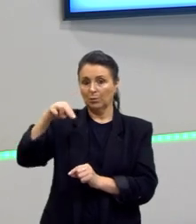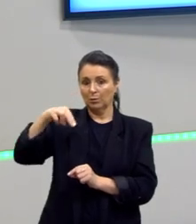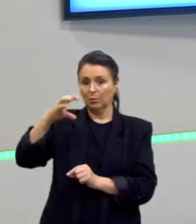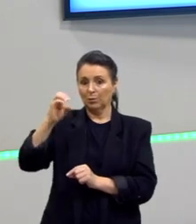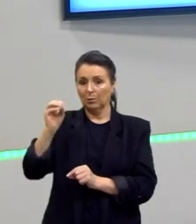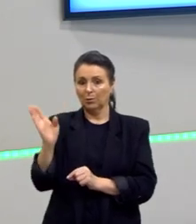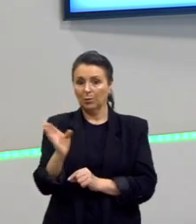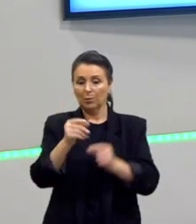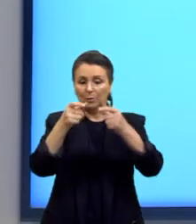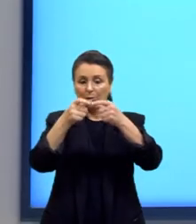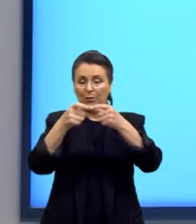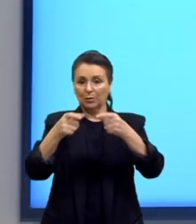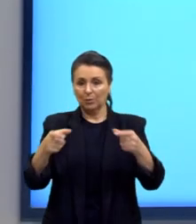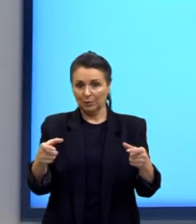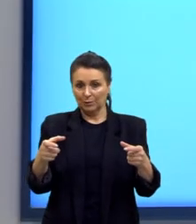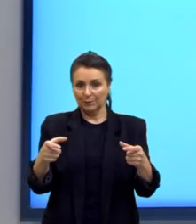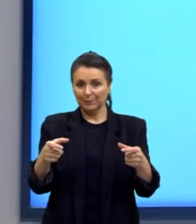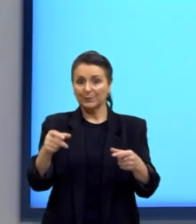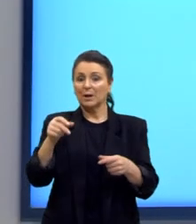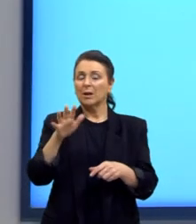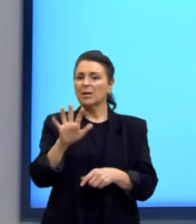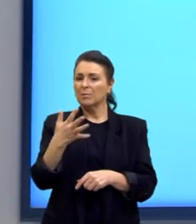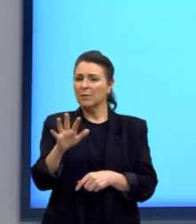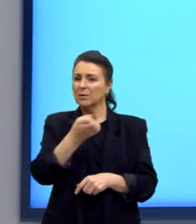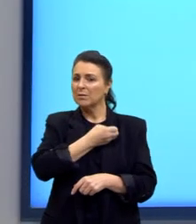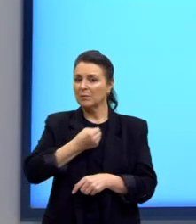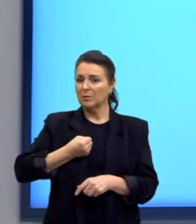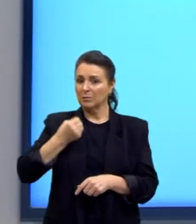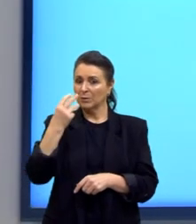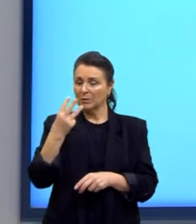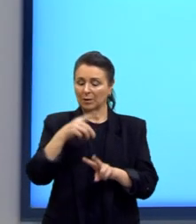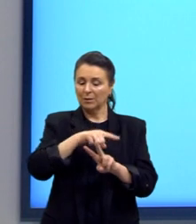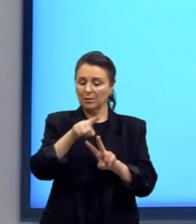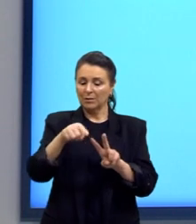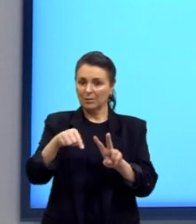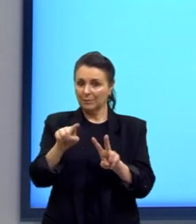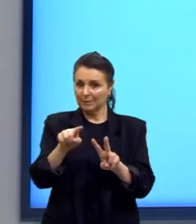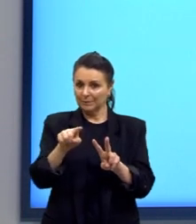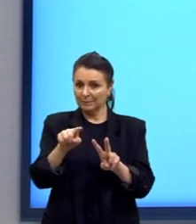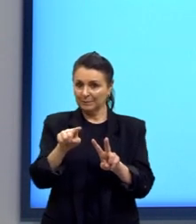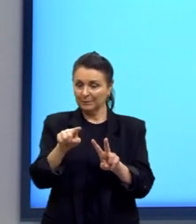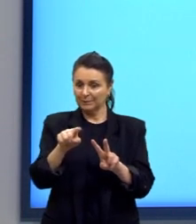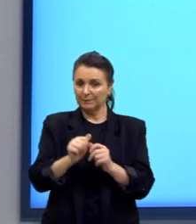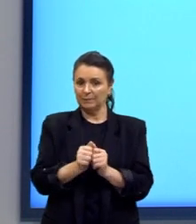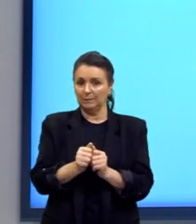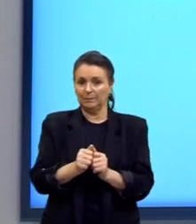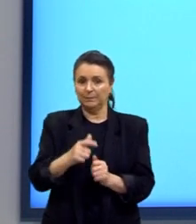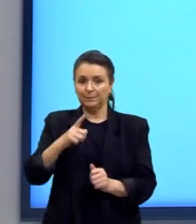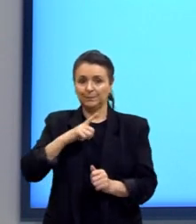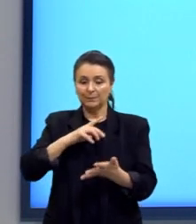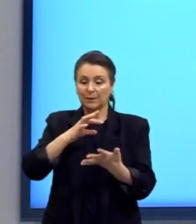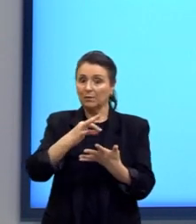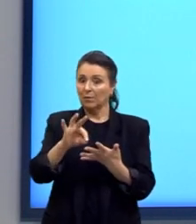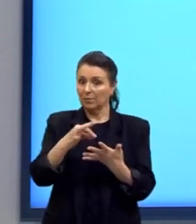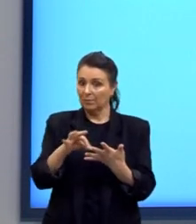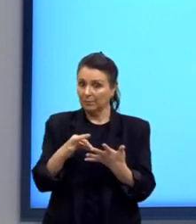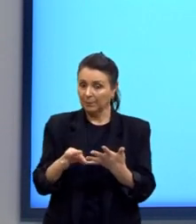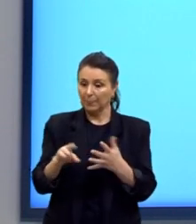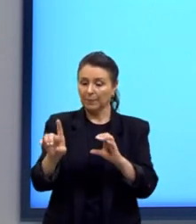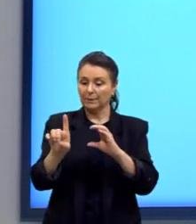e nós vamos utilizar três como aproximação para pe então aqui eu destaquei primeiro